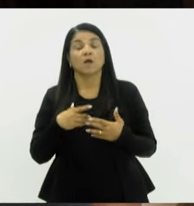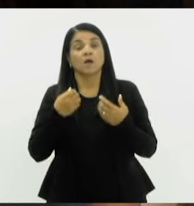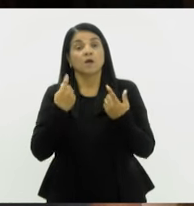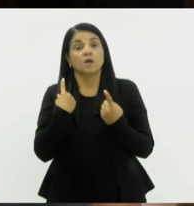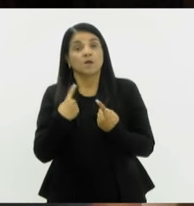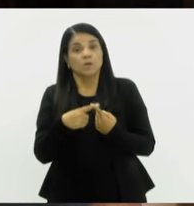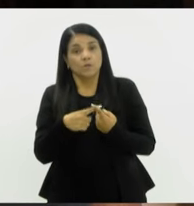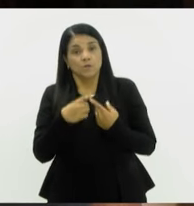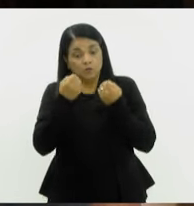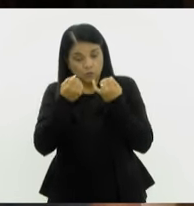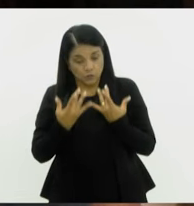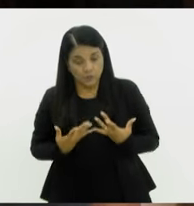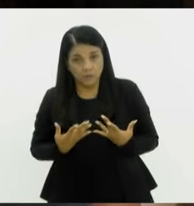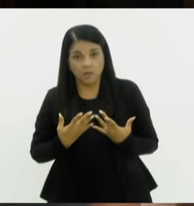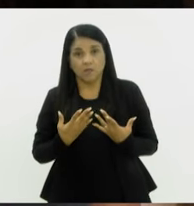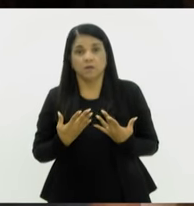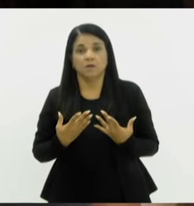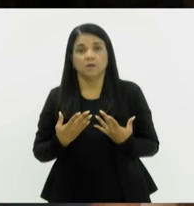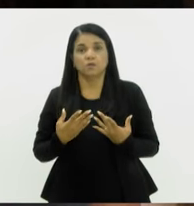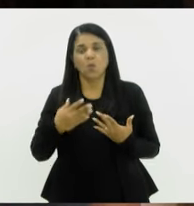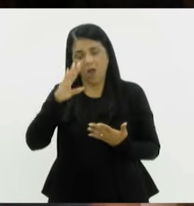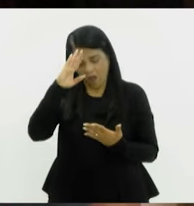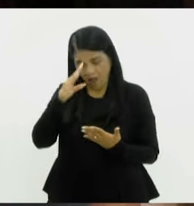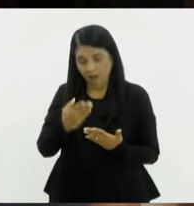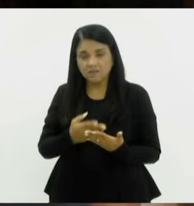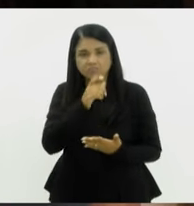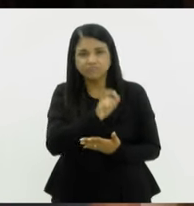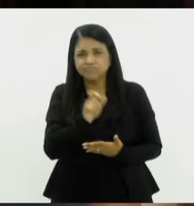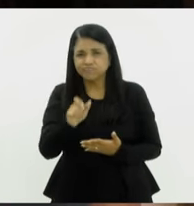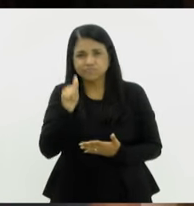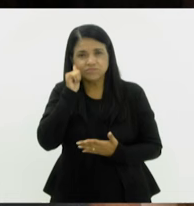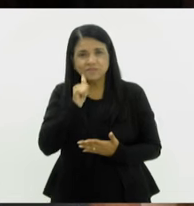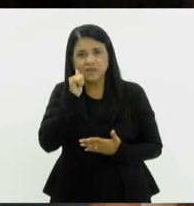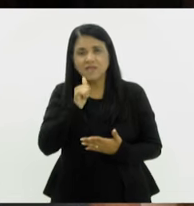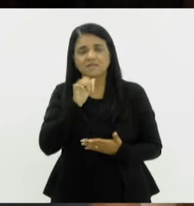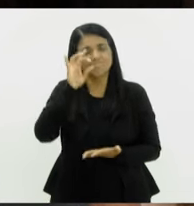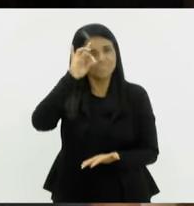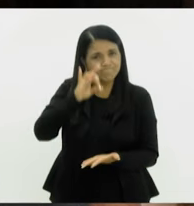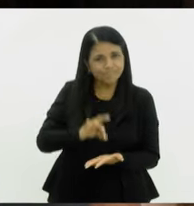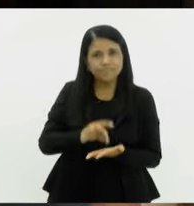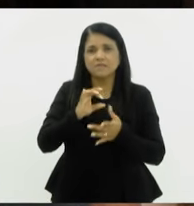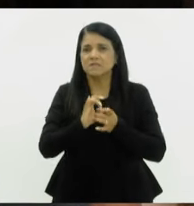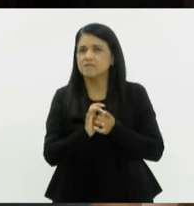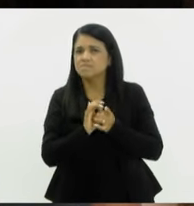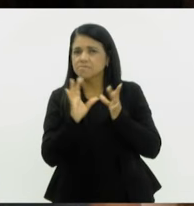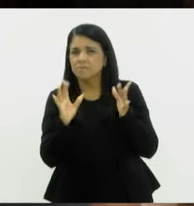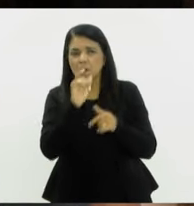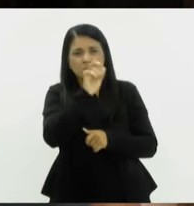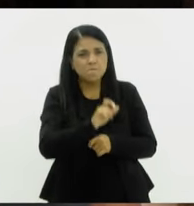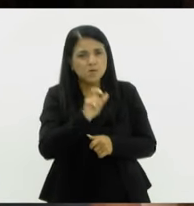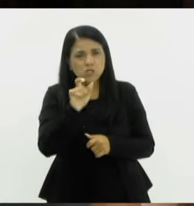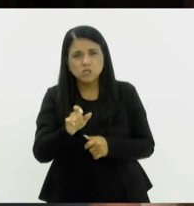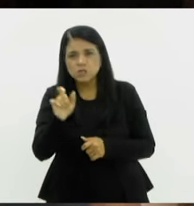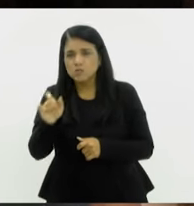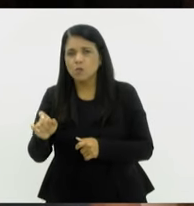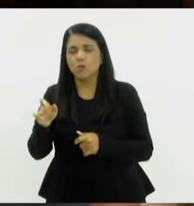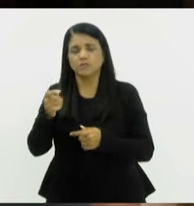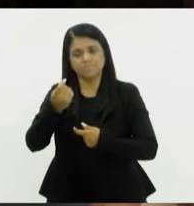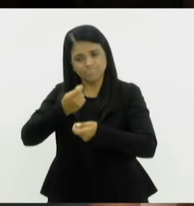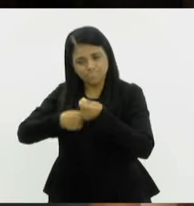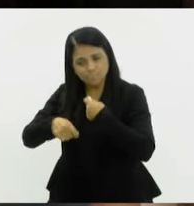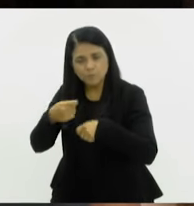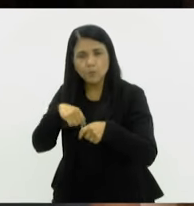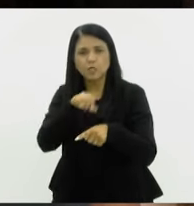é porque eu acredito nas mulheres porque elas são essencialmente libertárias porque elas são essencialmente pessoas que estão enfiadas na economia do